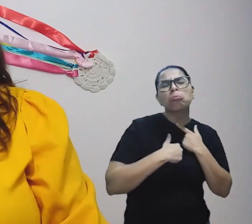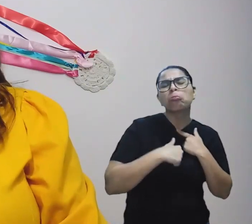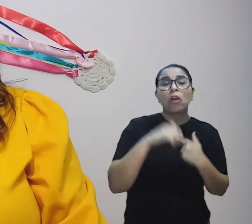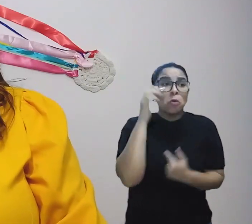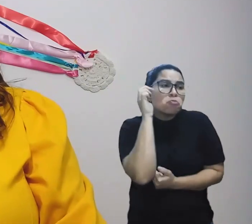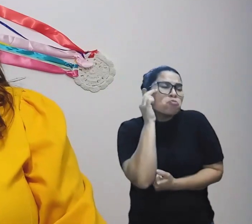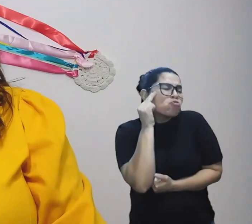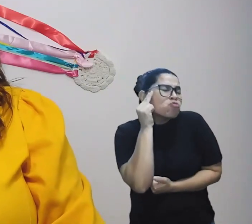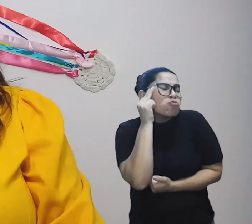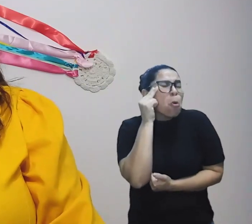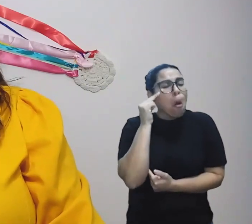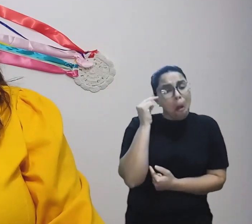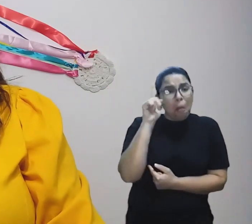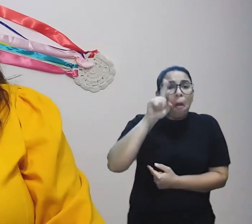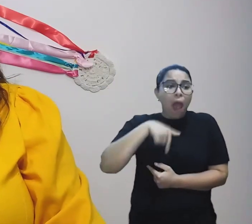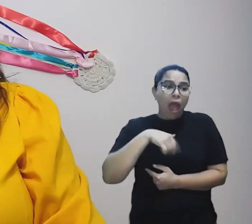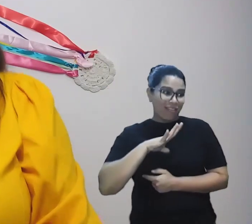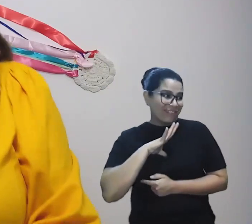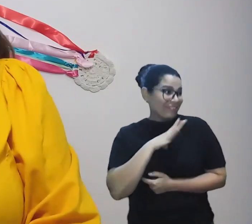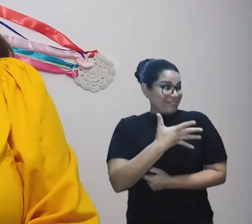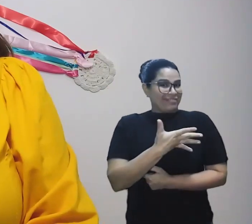grande sonho é ser corajoso.